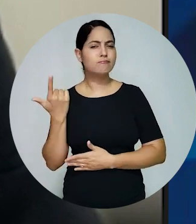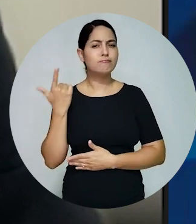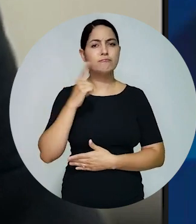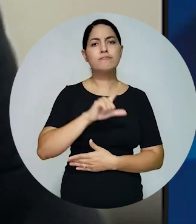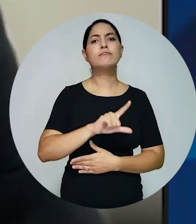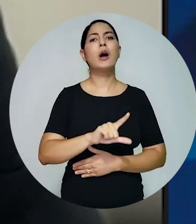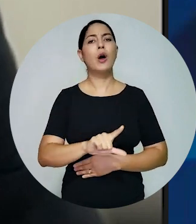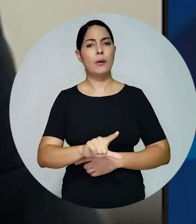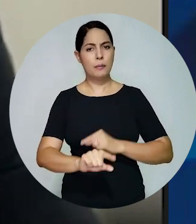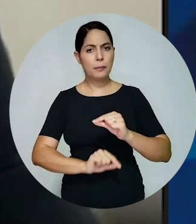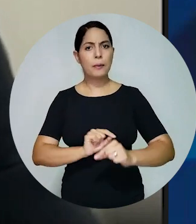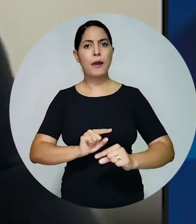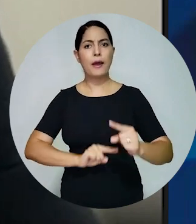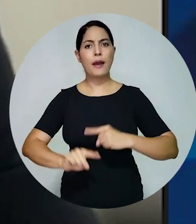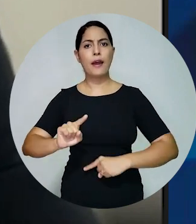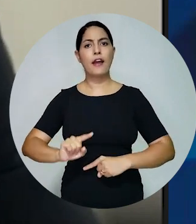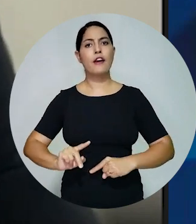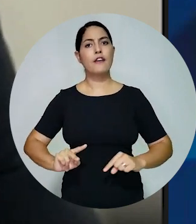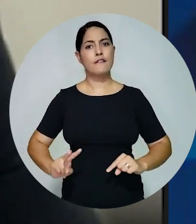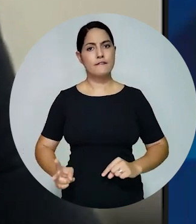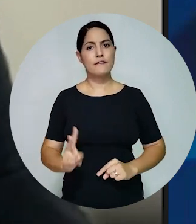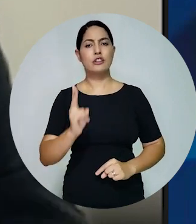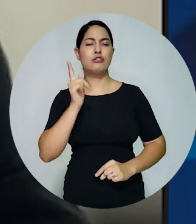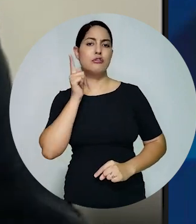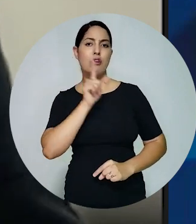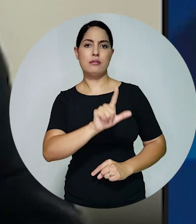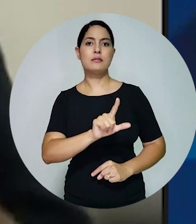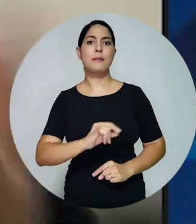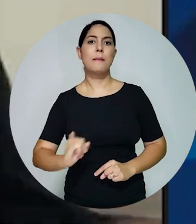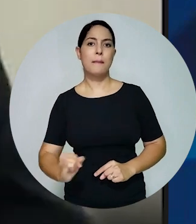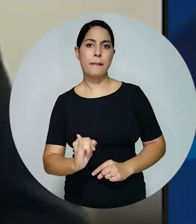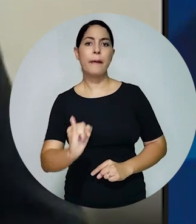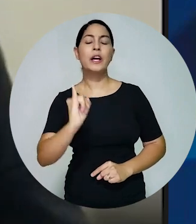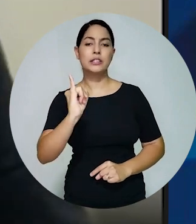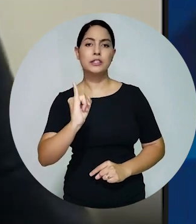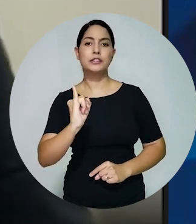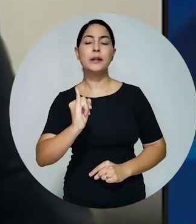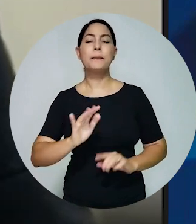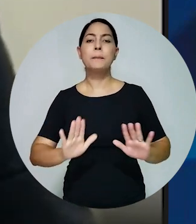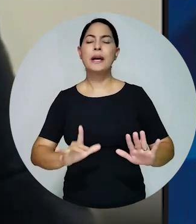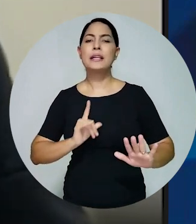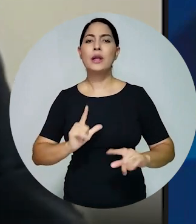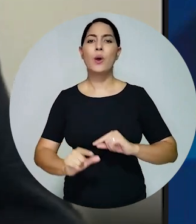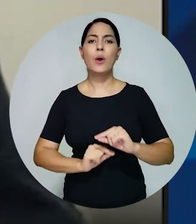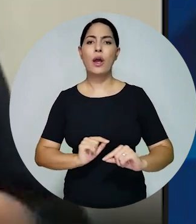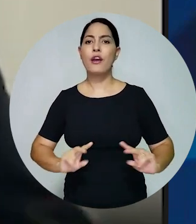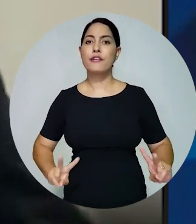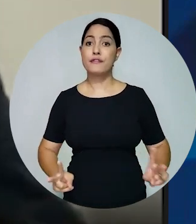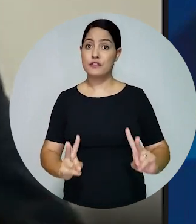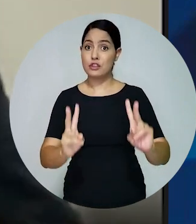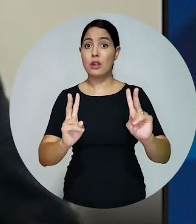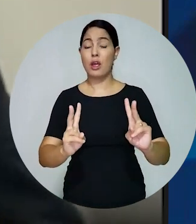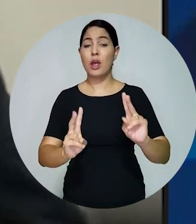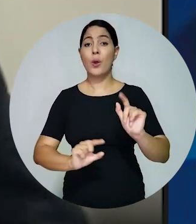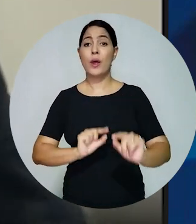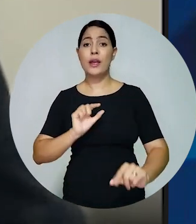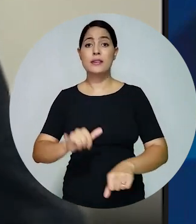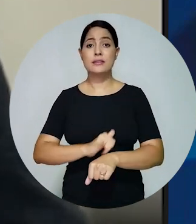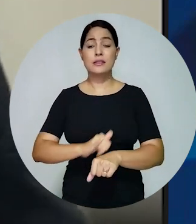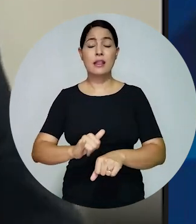vitória. Finalmente, o Conselho Federal da OAB se colocou de frente para o problema da hiperjudicialização e